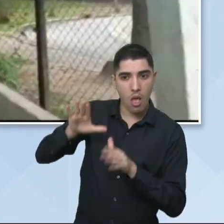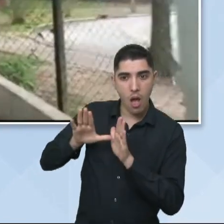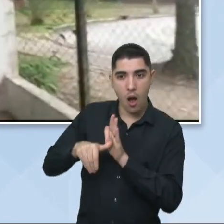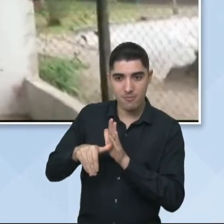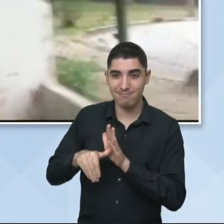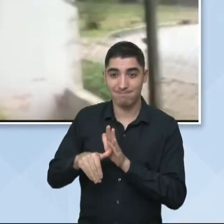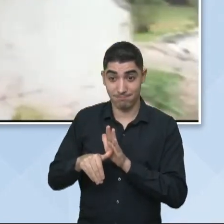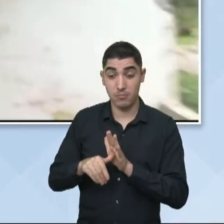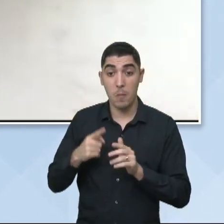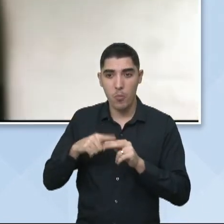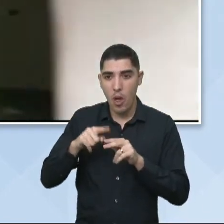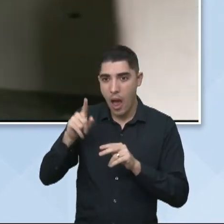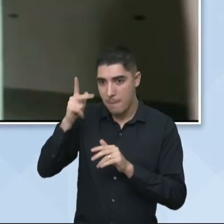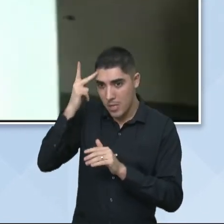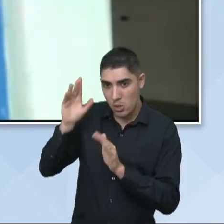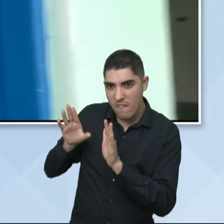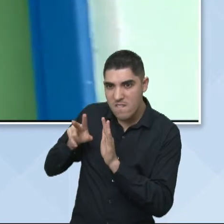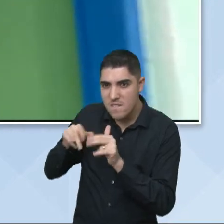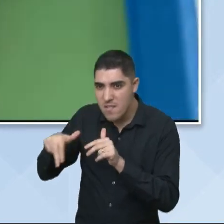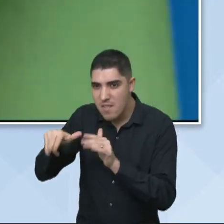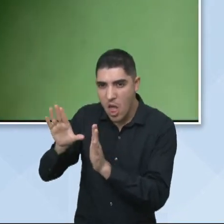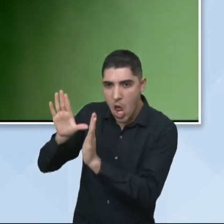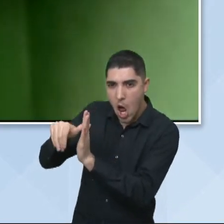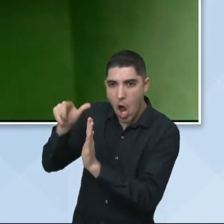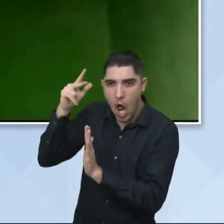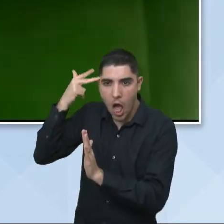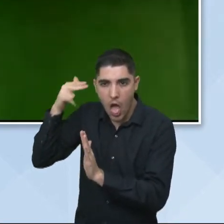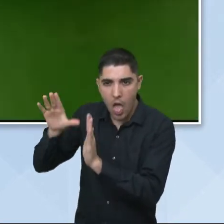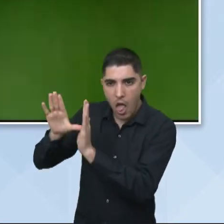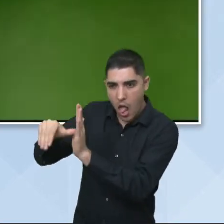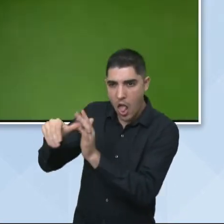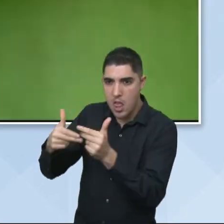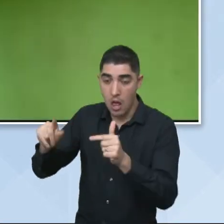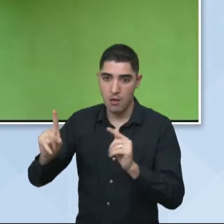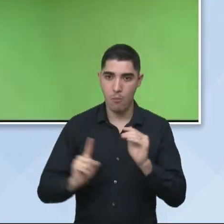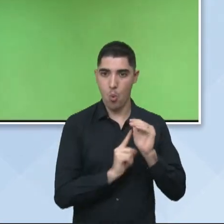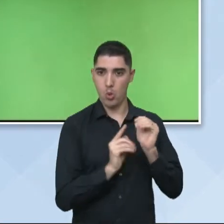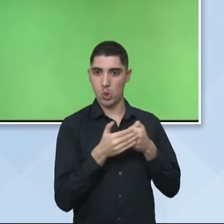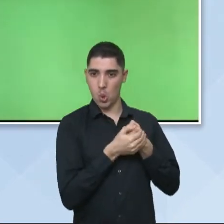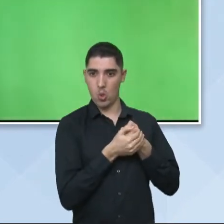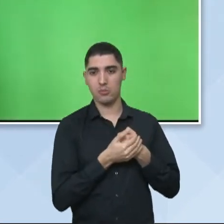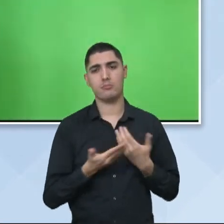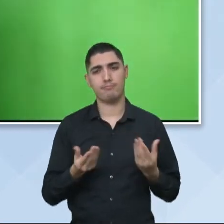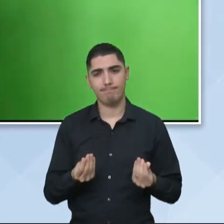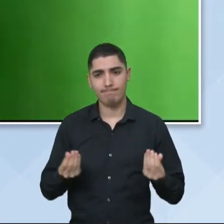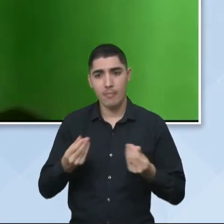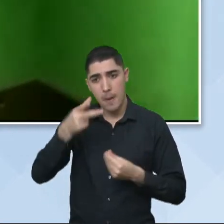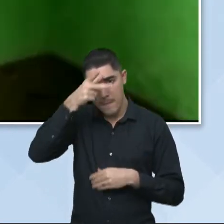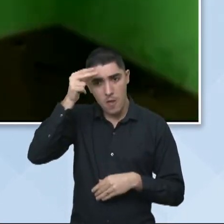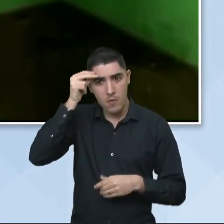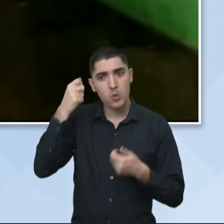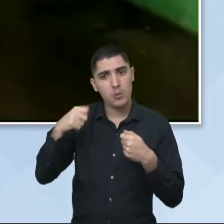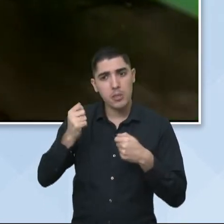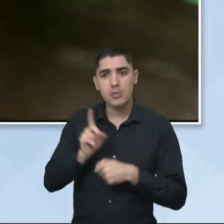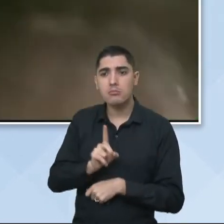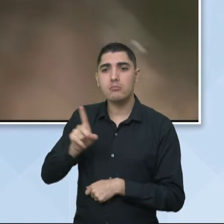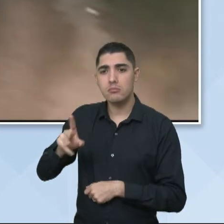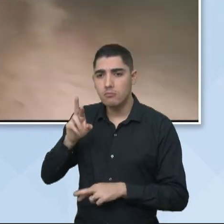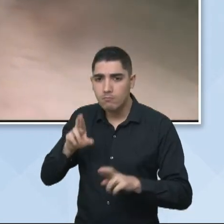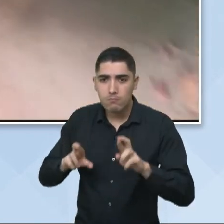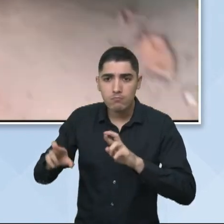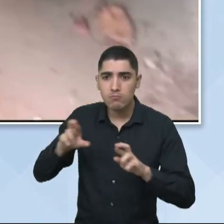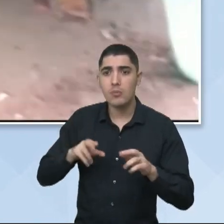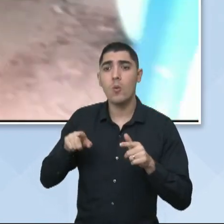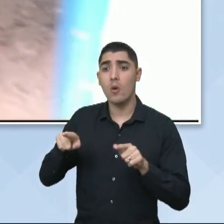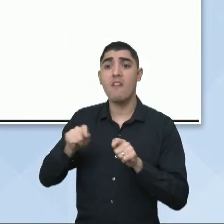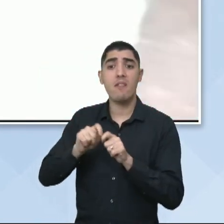e se escondem aí. E nós queríamos que a prefeitura tomasse alguma providência para ver onde que ela... Que destinação que